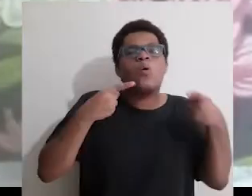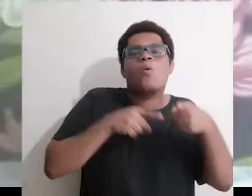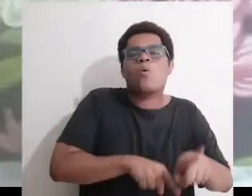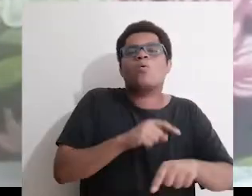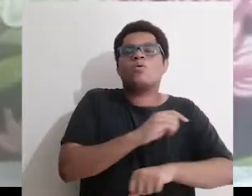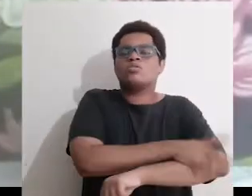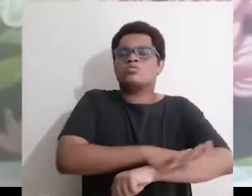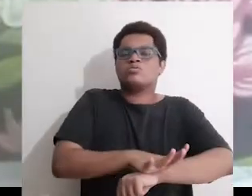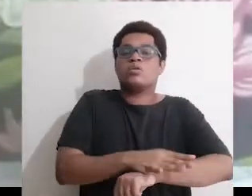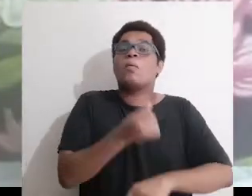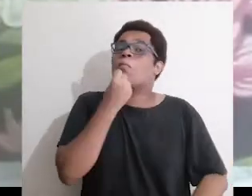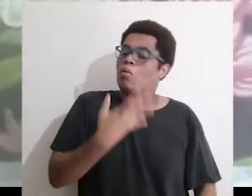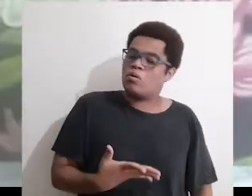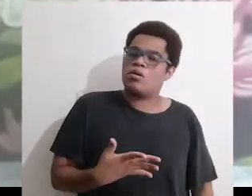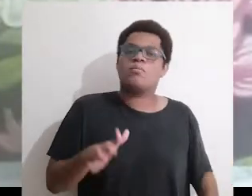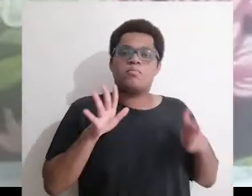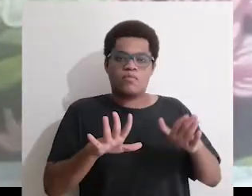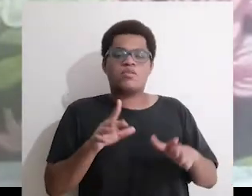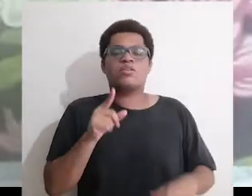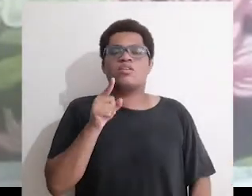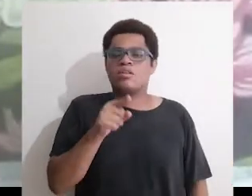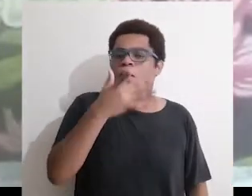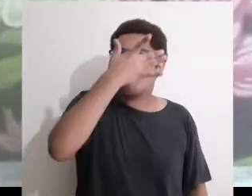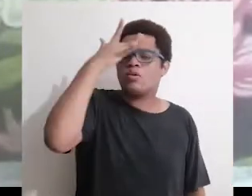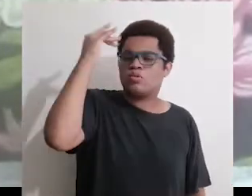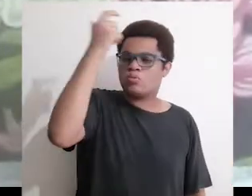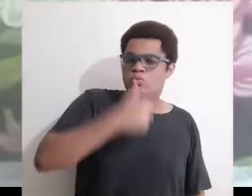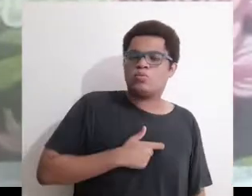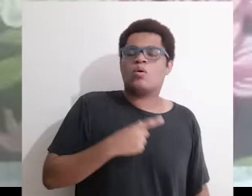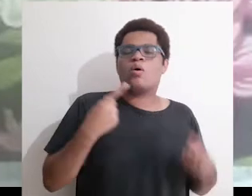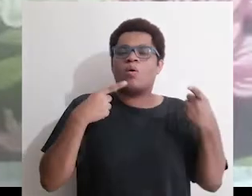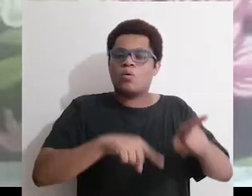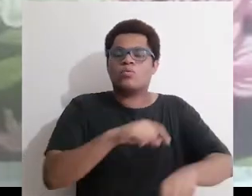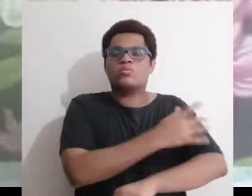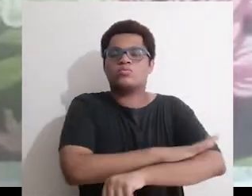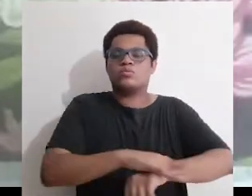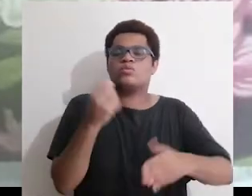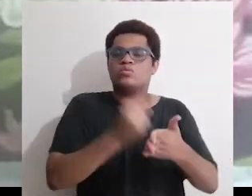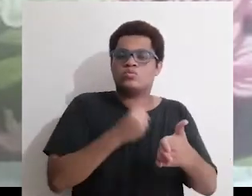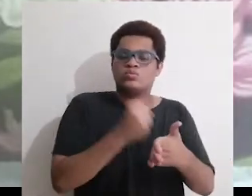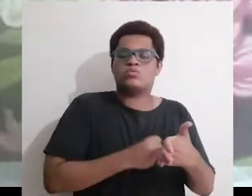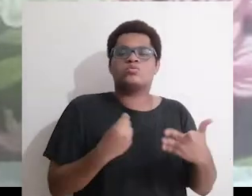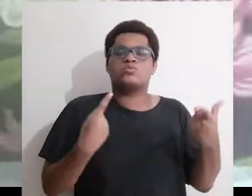contra o racismo? Que bom! Mas você é antirracista? Você